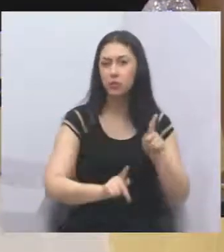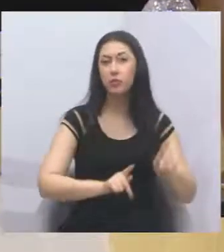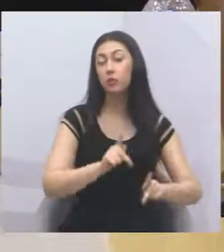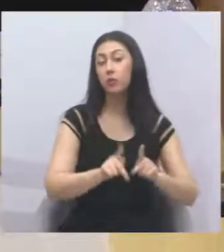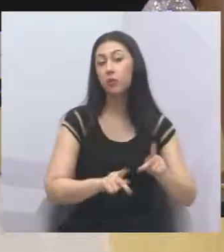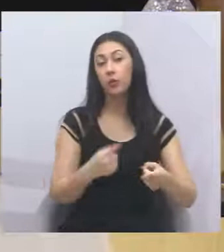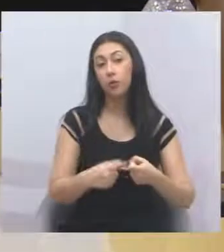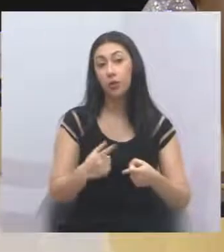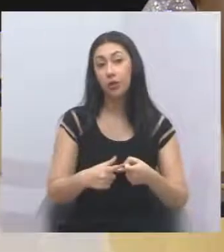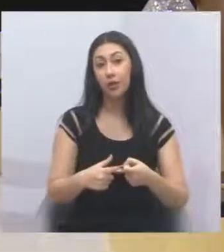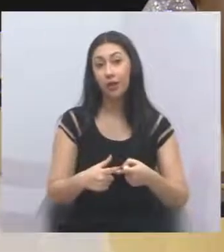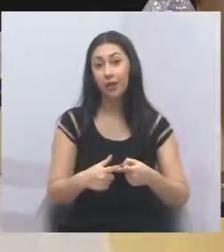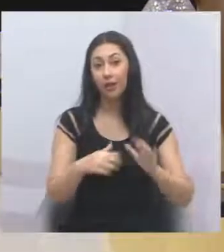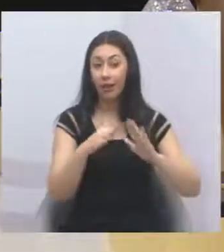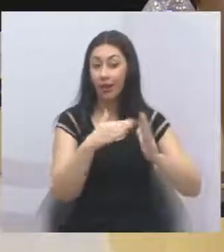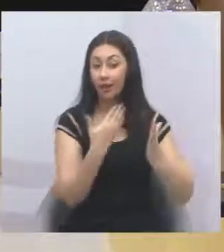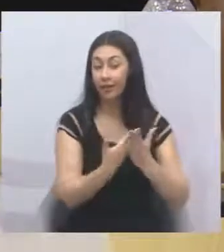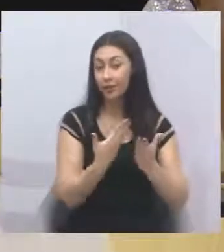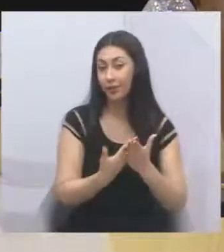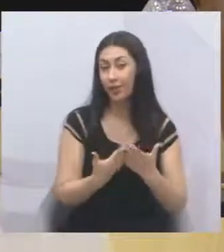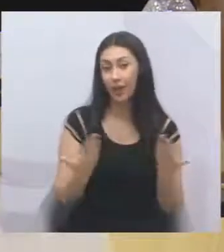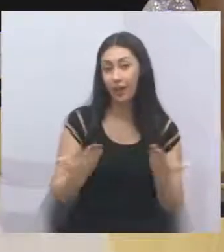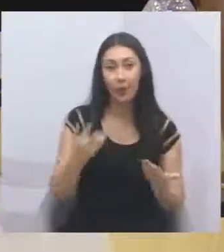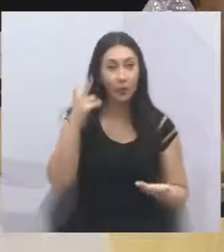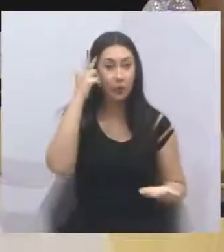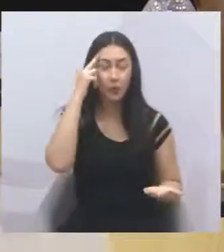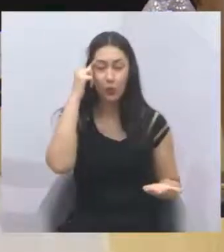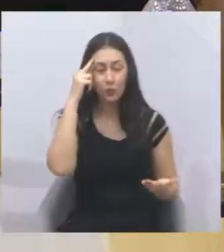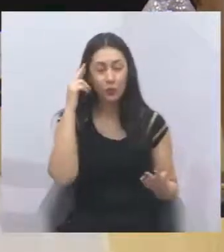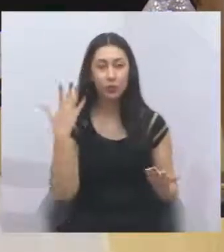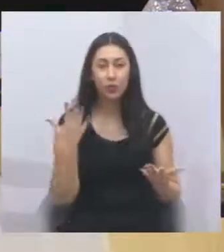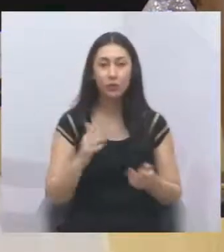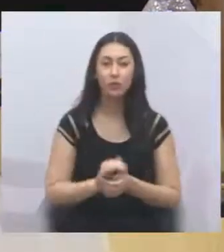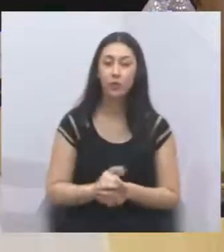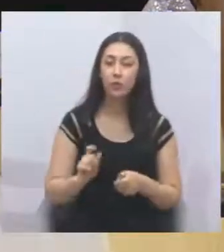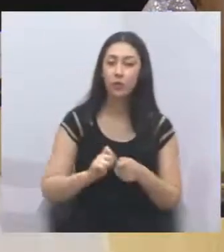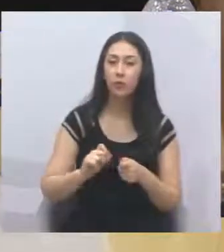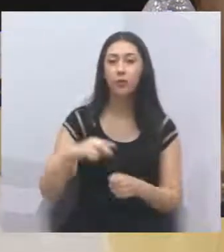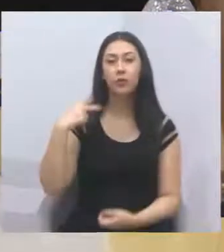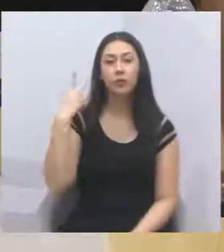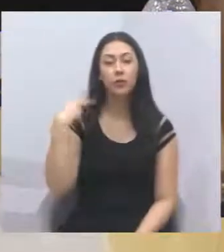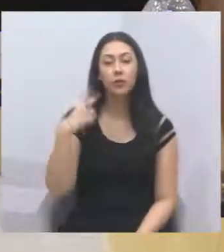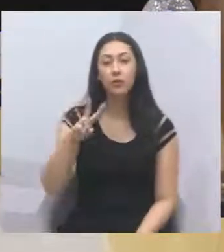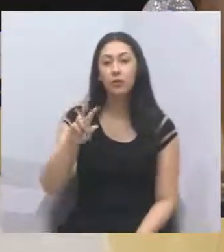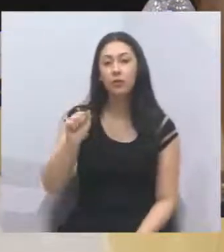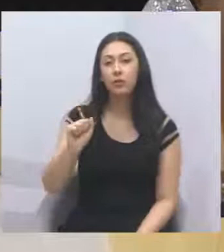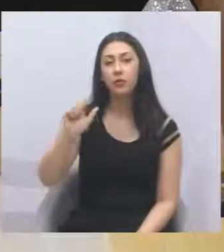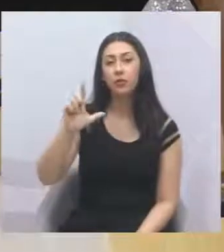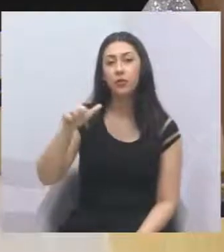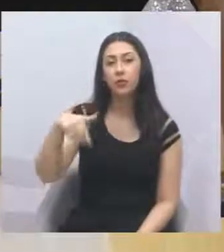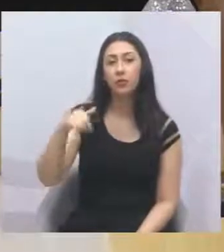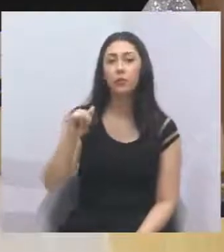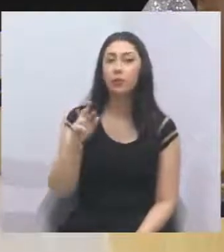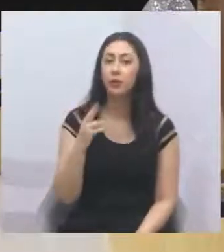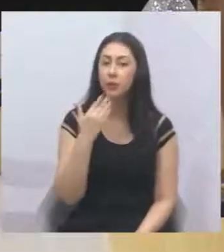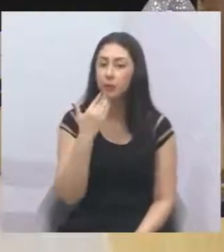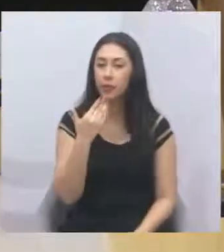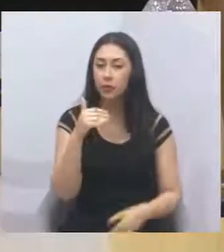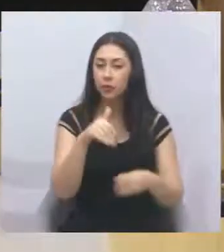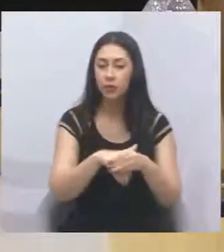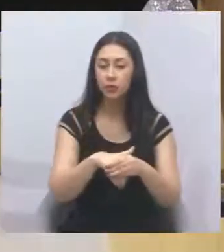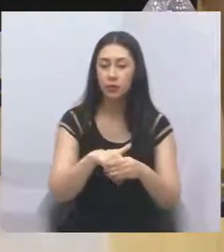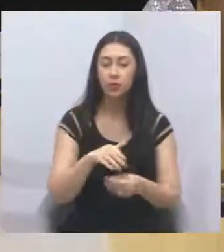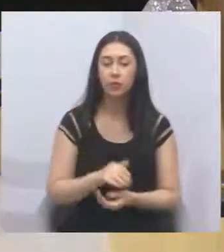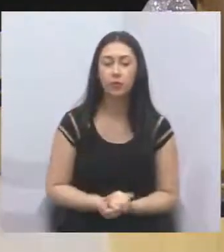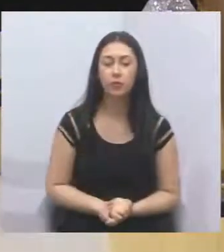em vista que as aulas já voltaram ao normal. Autoria, vereador Valmir do Parque Meia Lua. Foi pedido votação, senhor